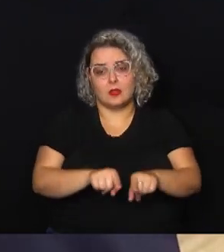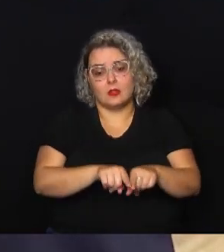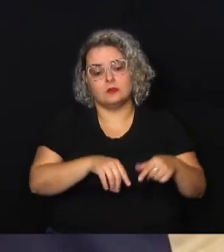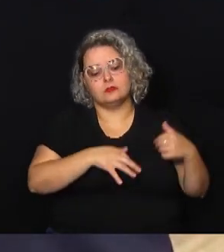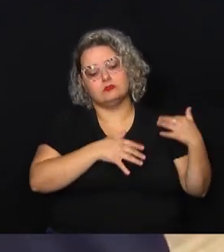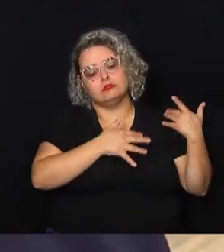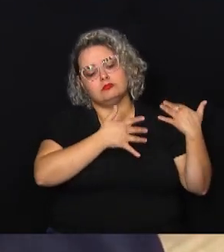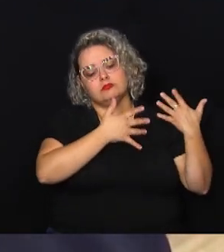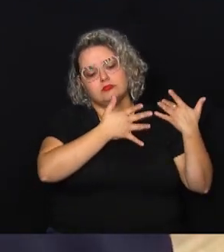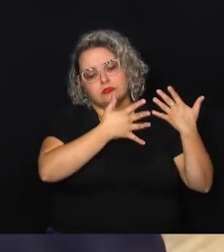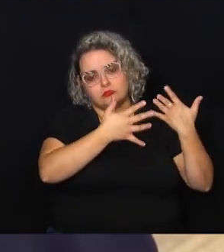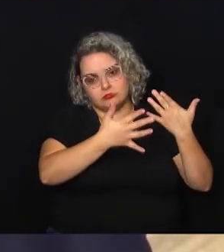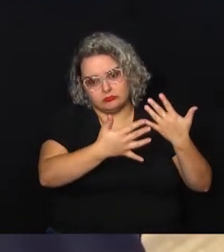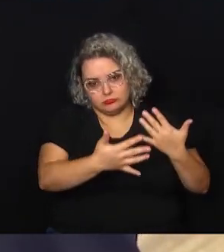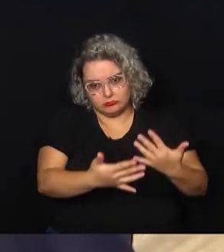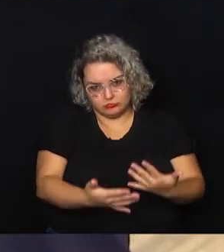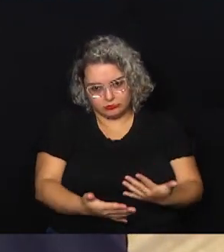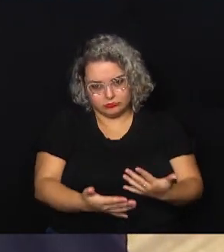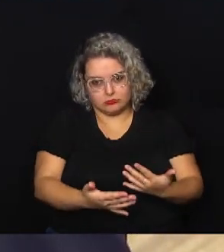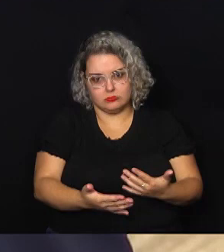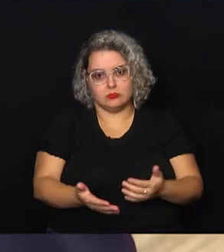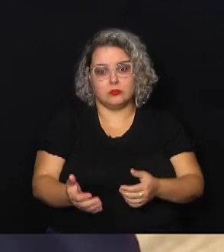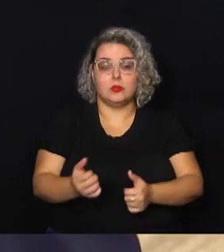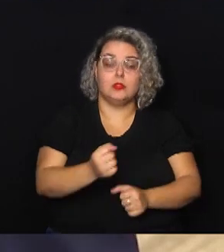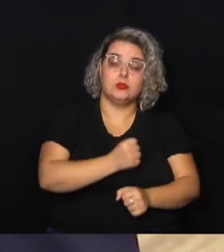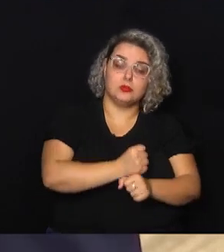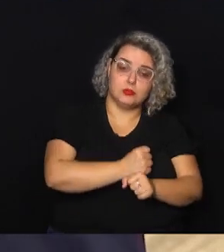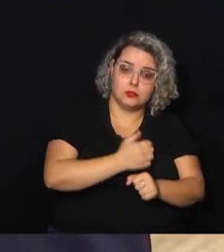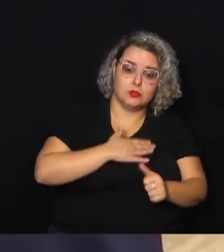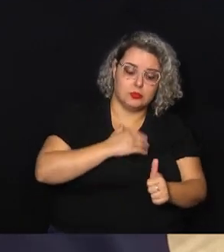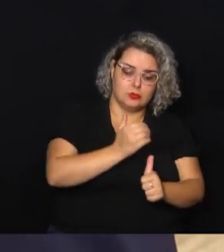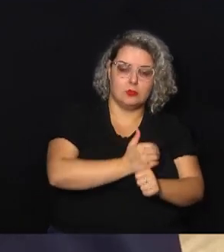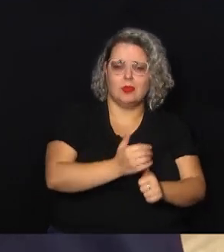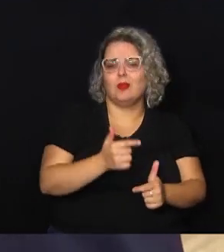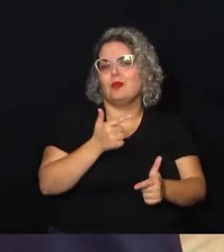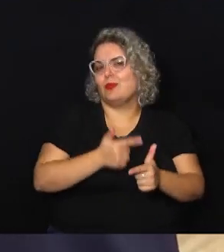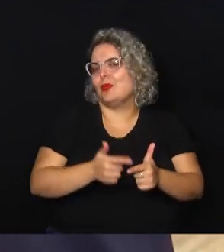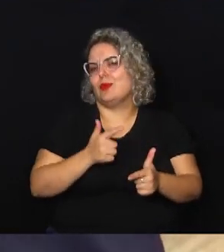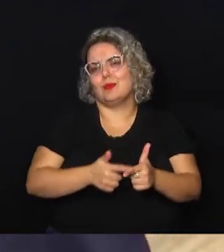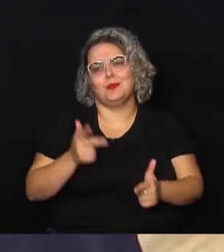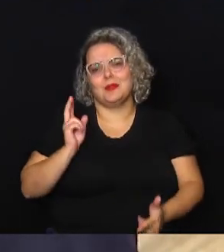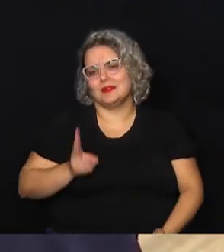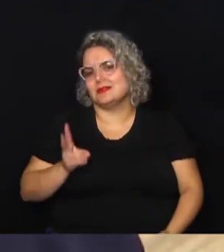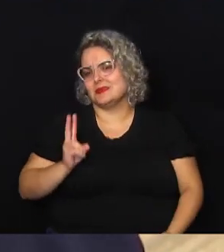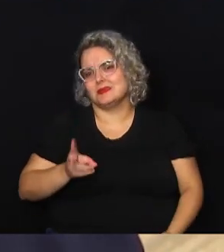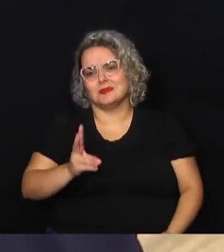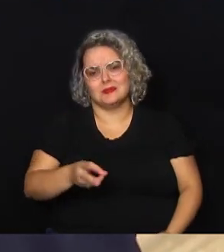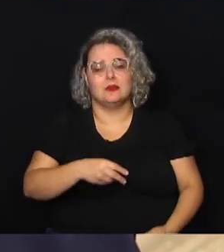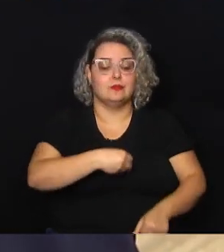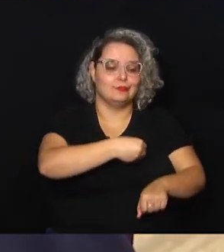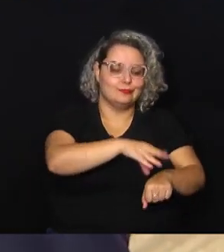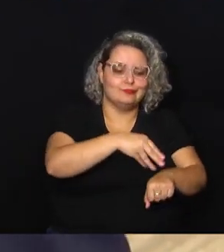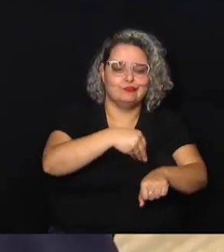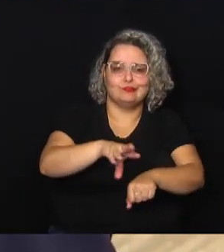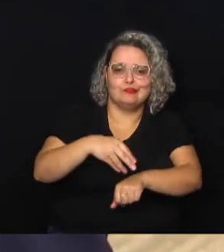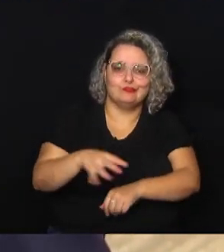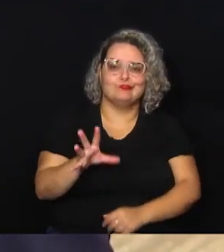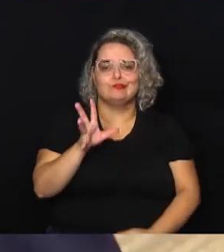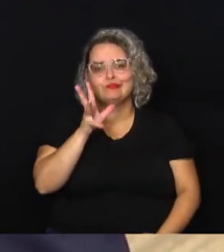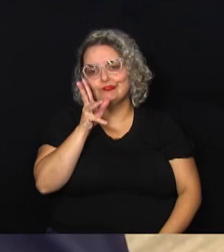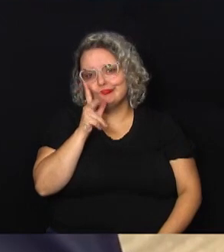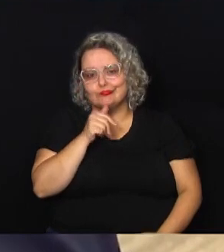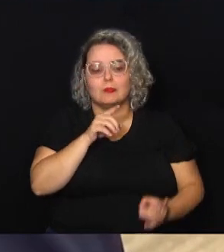anos e também dos meus dos anos do meu mandato nós temos problemas recorrentes das indicações demorar para ser